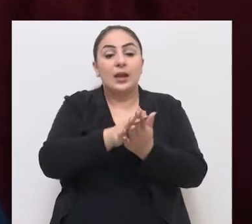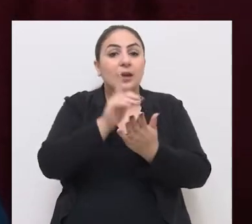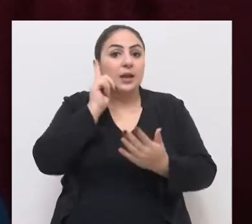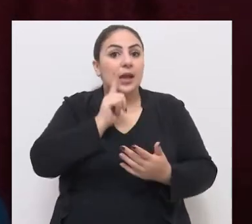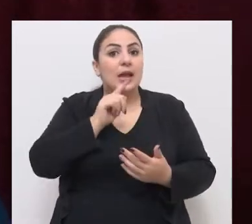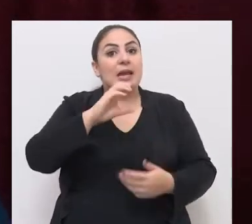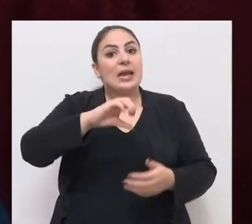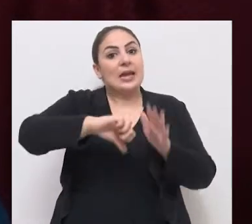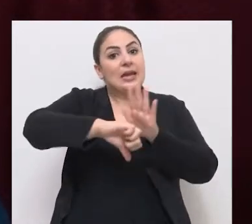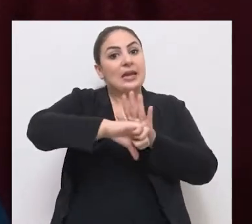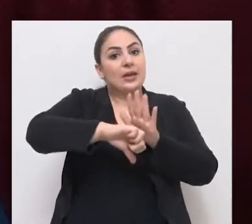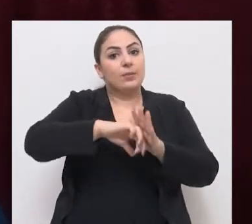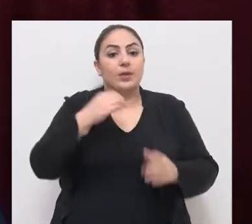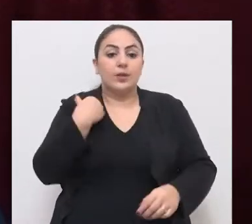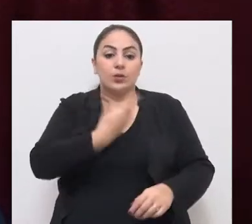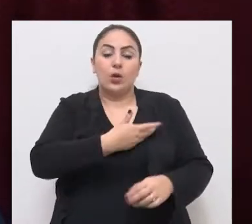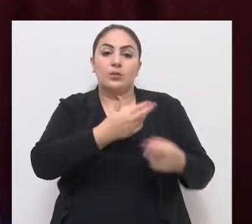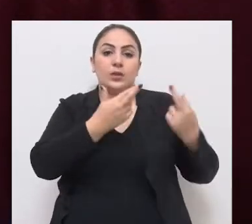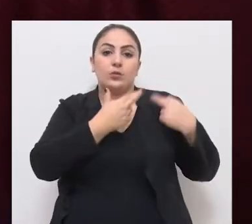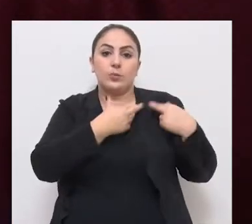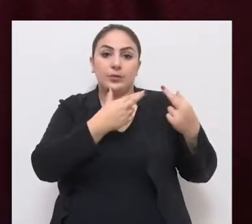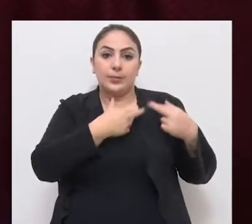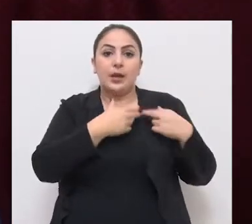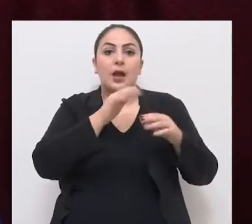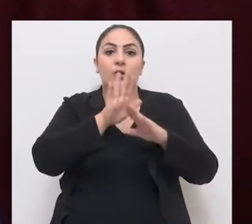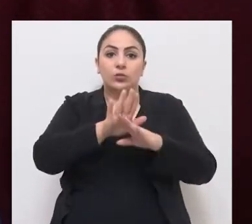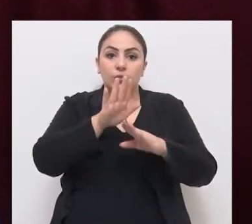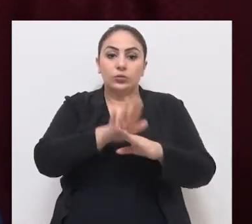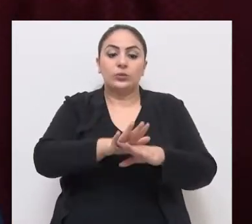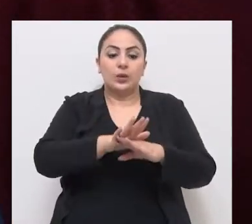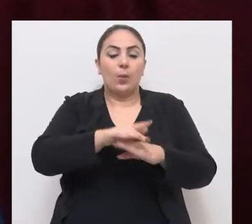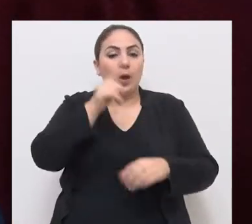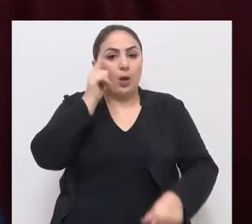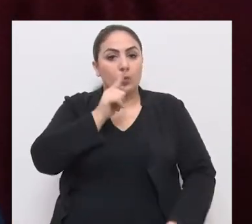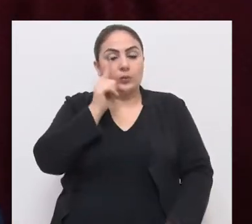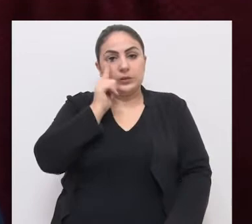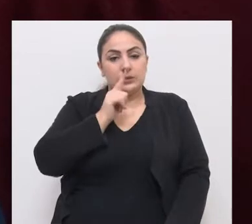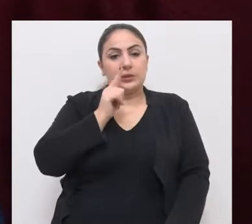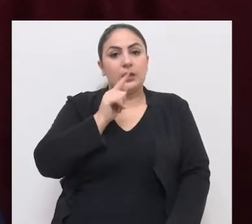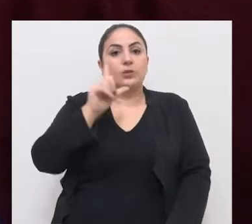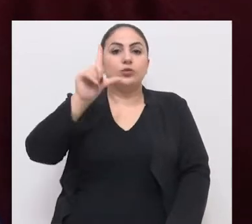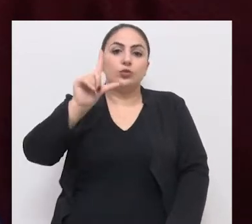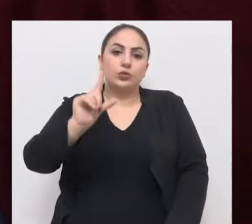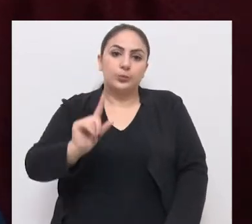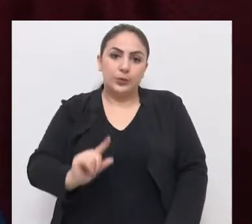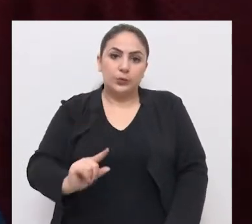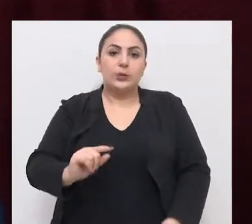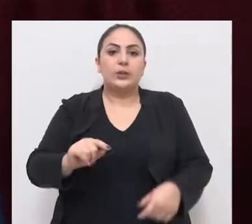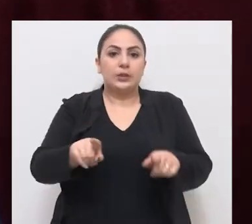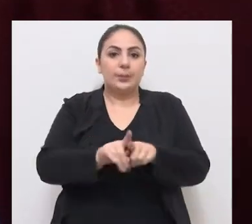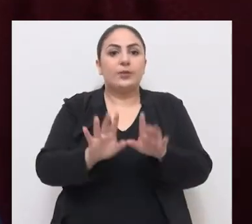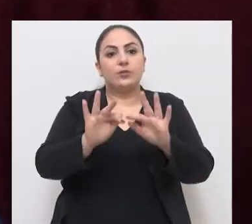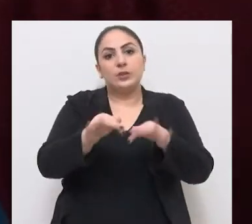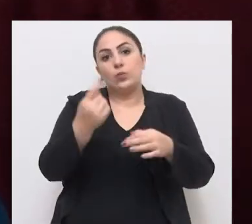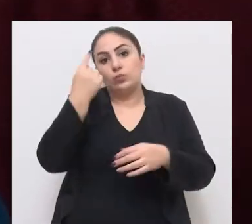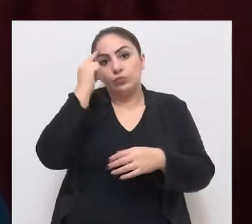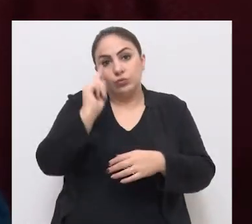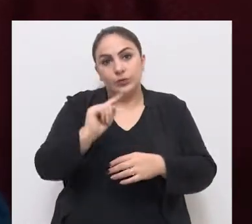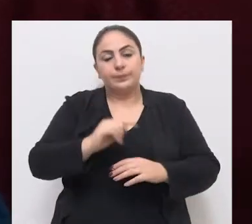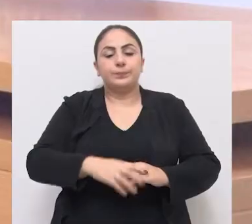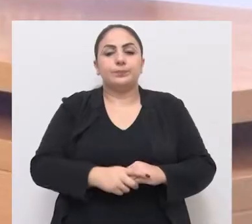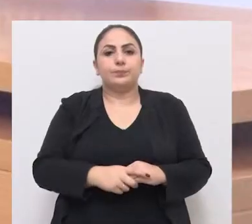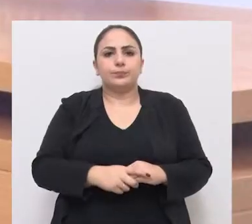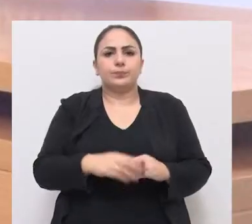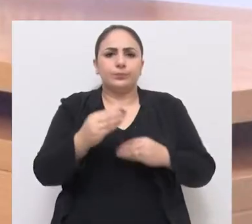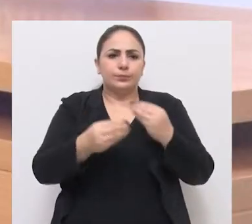é crime e nós temos a obrigação, o dever de contribuir para que isso diminua e termine talvez um